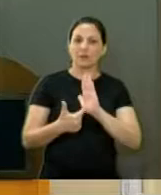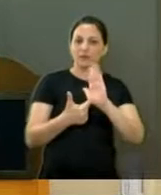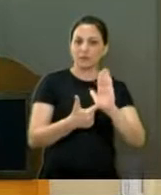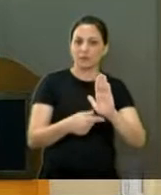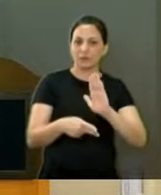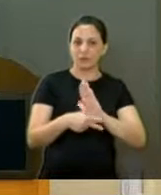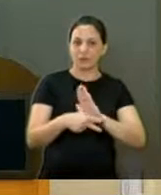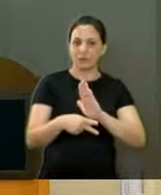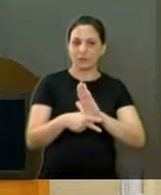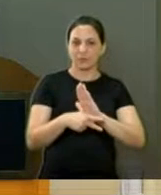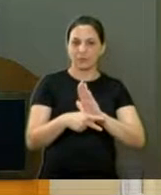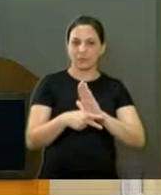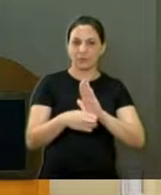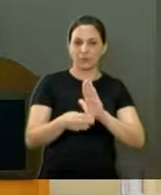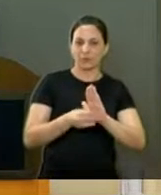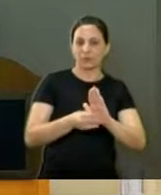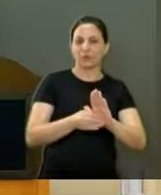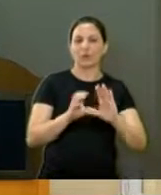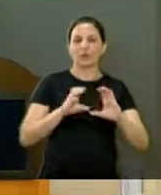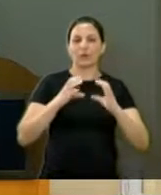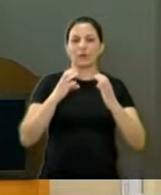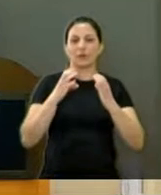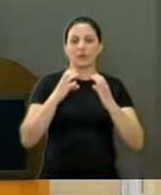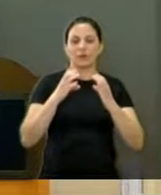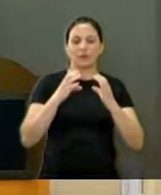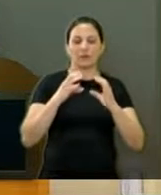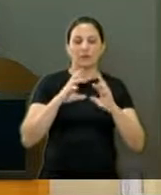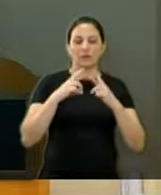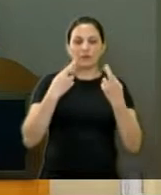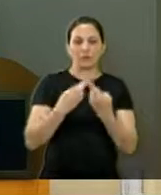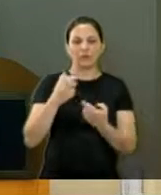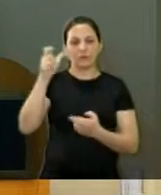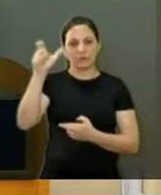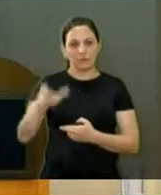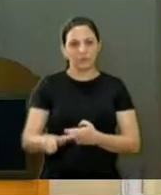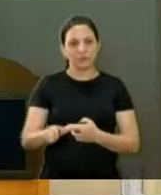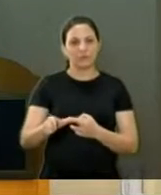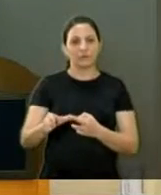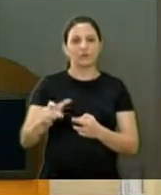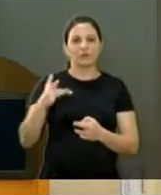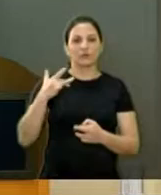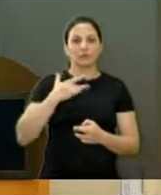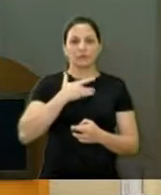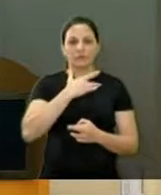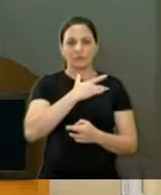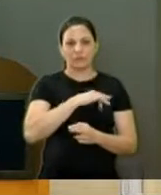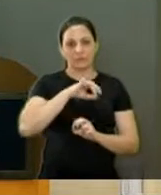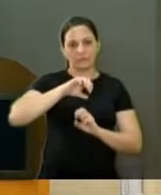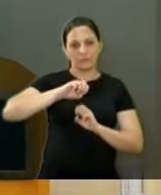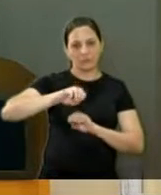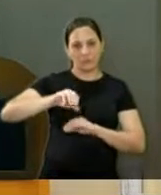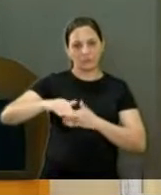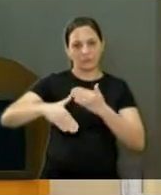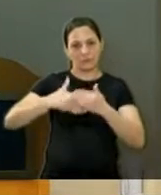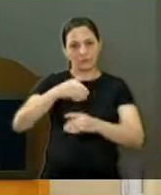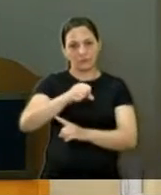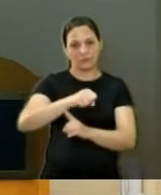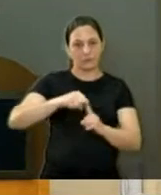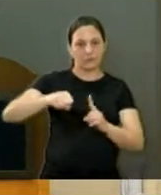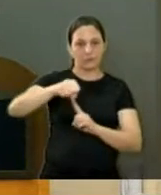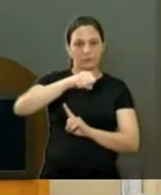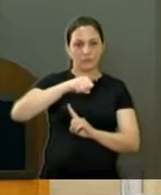aceção cidadã que envolve saúde educação e desenvolvimento social